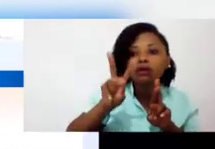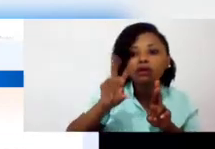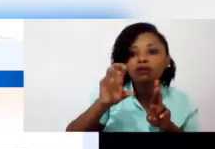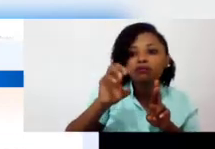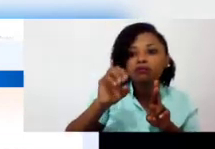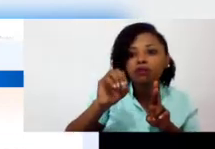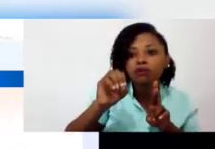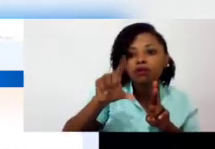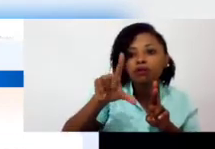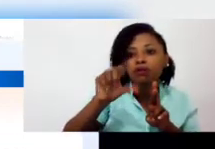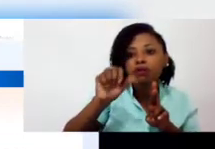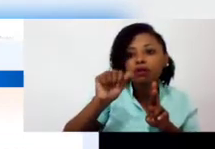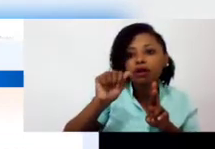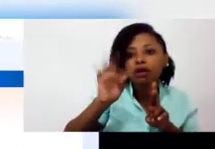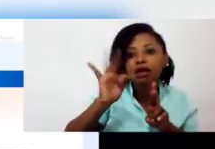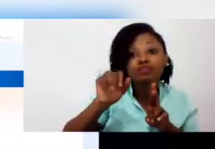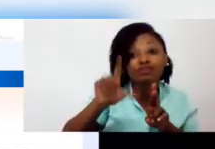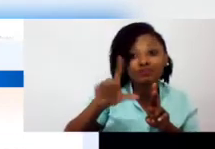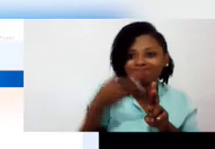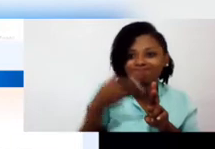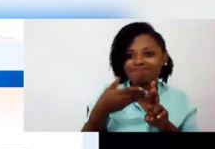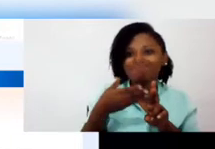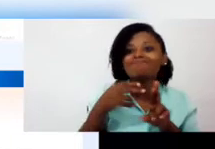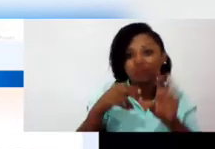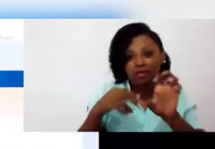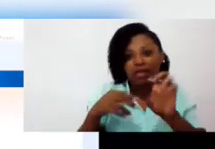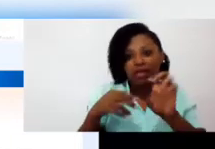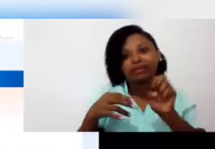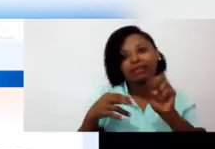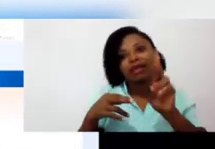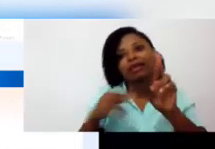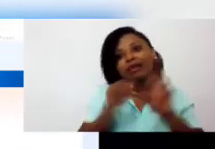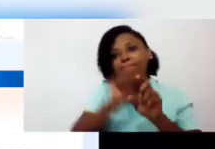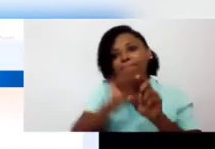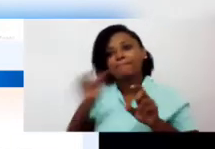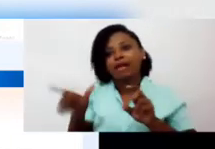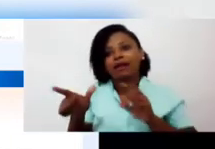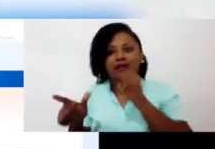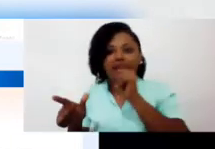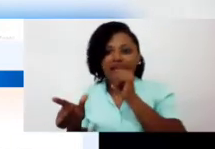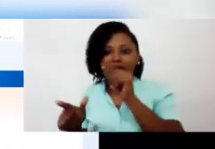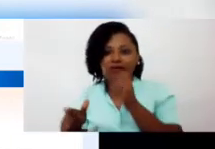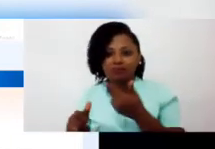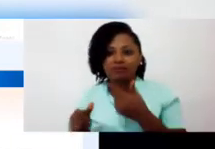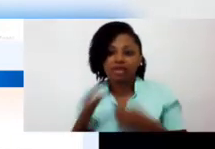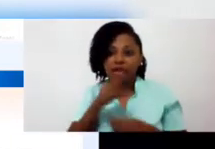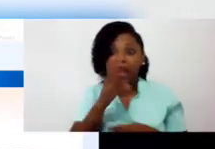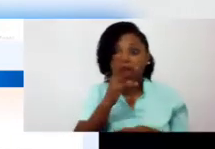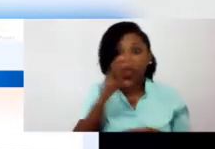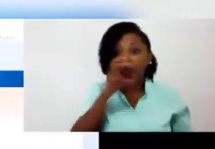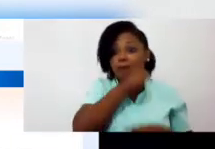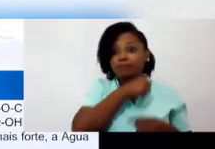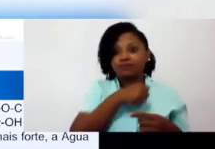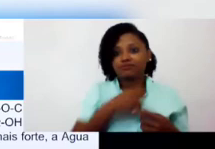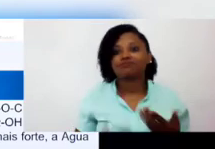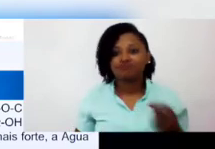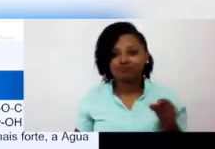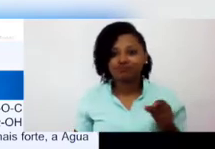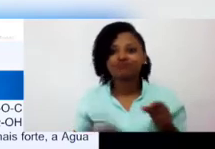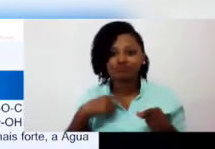é volátil, ok? Então, ele tem uma grande pressão de vapor, ok? Em comparação à